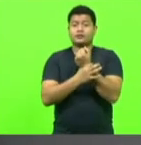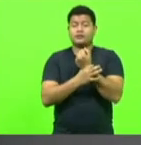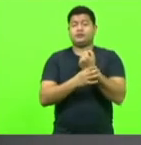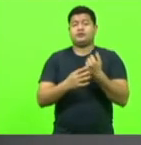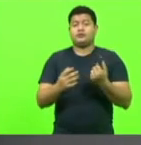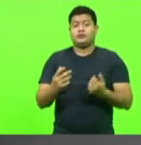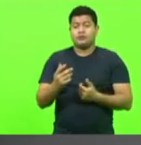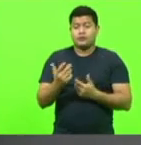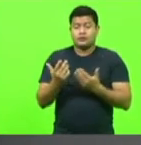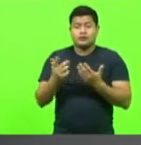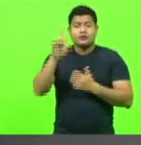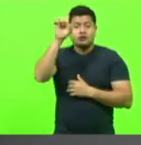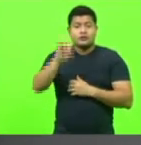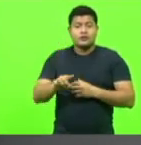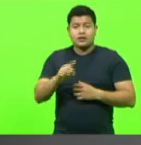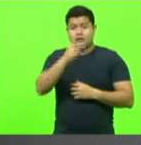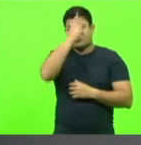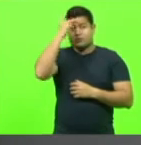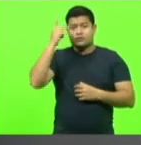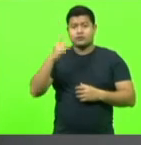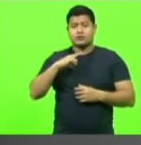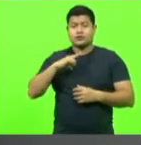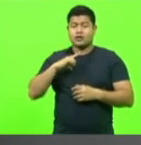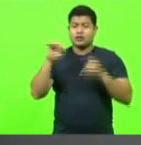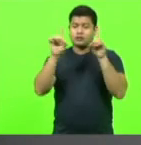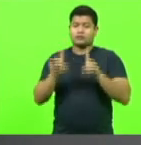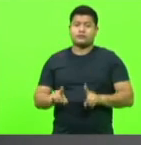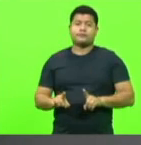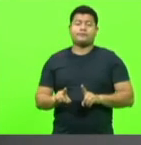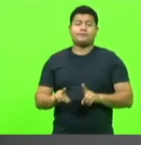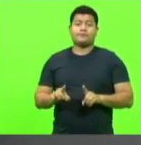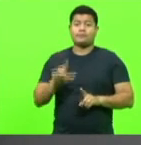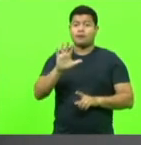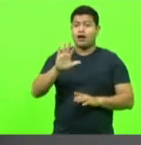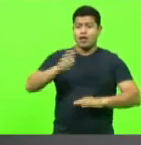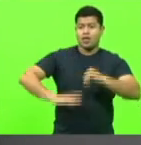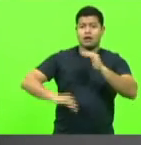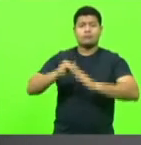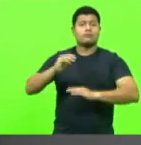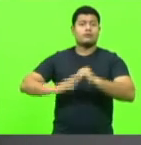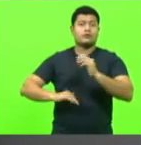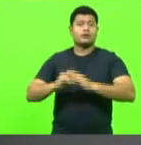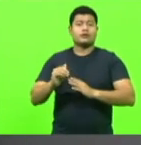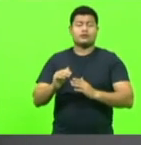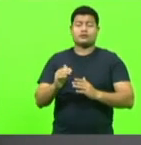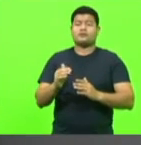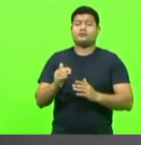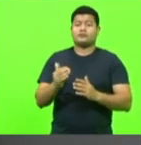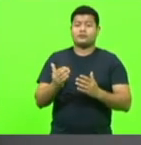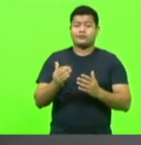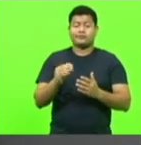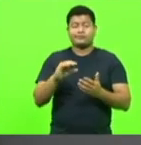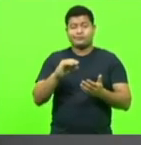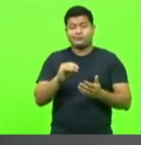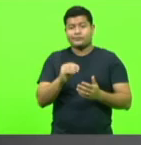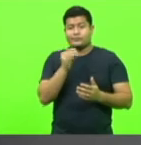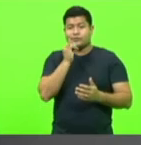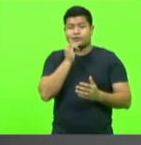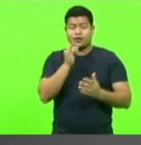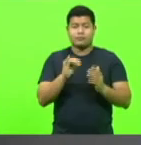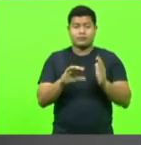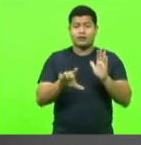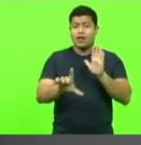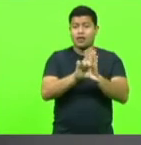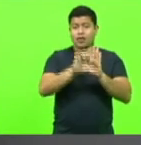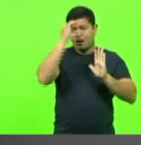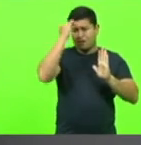das pessoas em situação de deficiência no entanto a prática a maior parte do que se assegura na lei não é